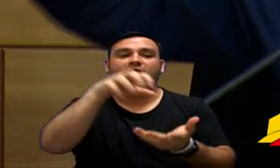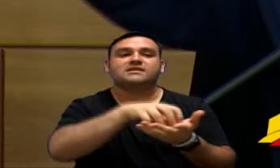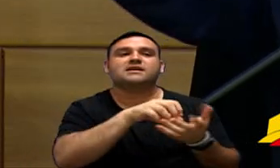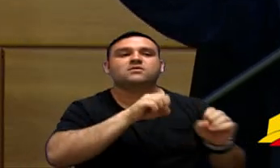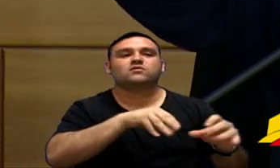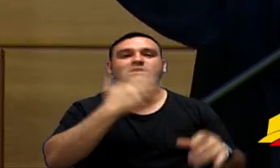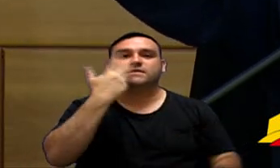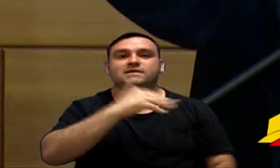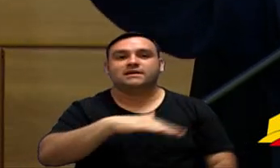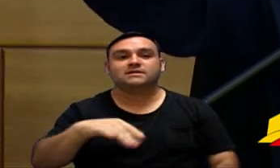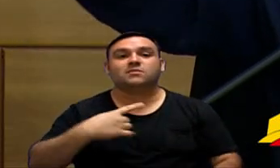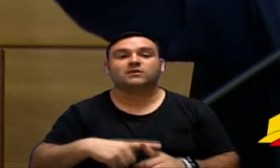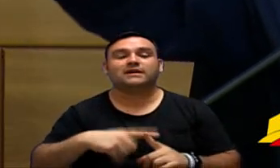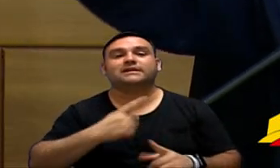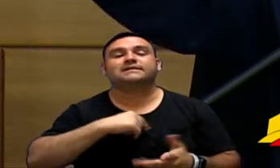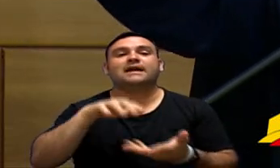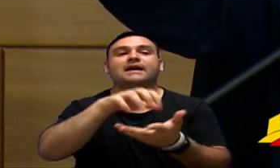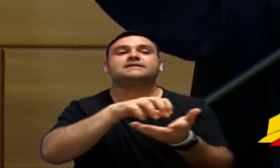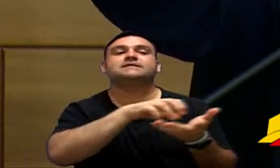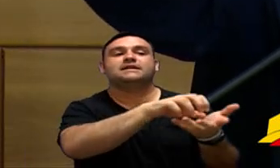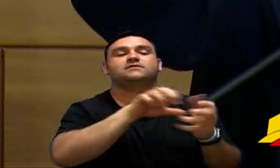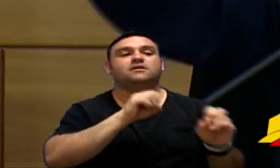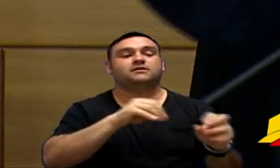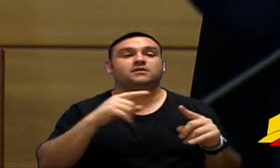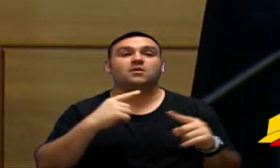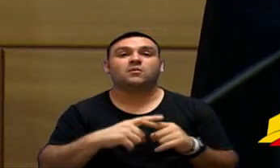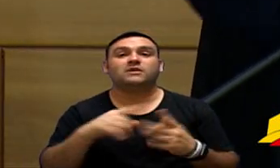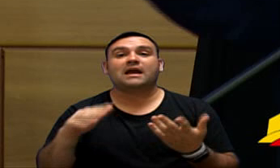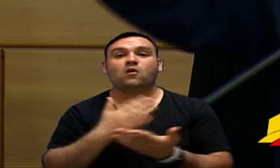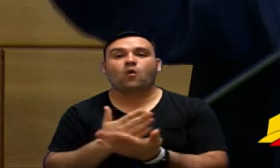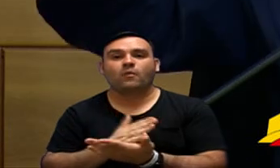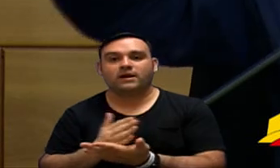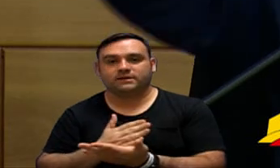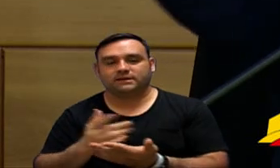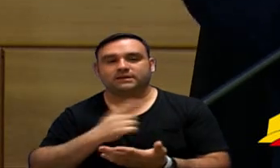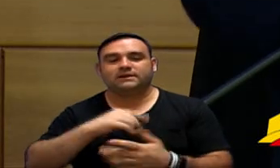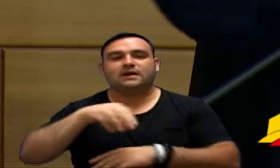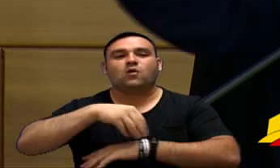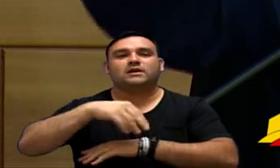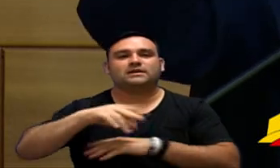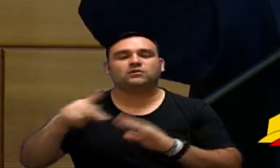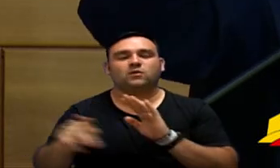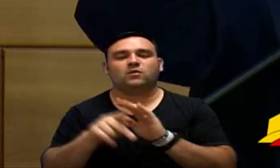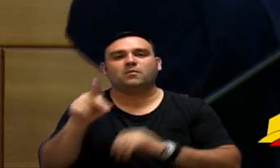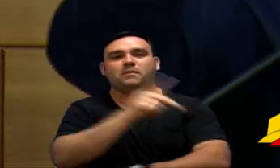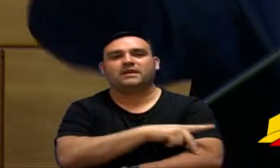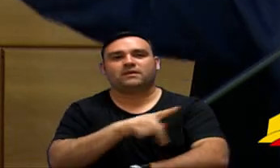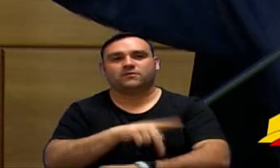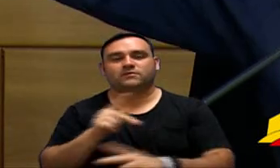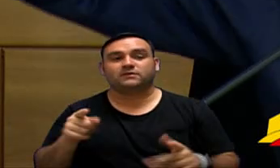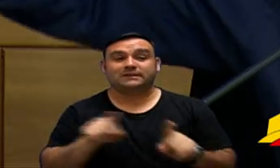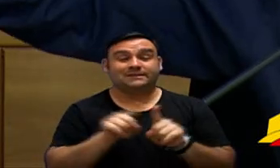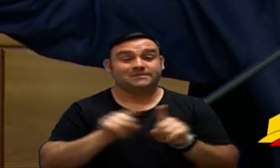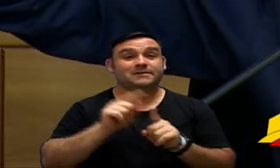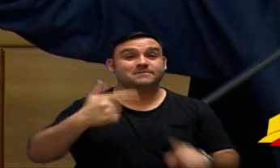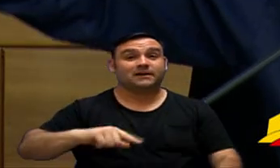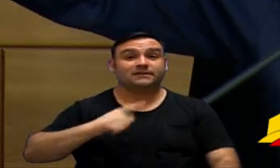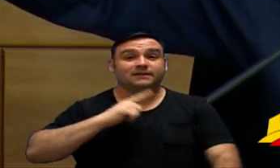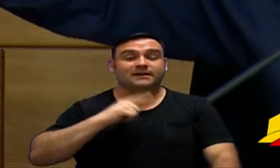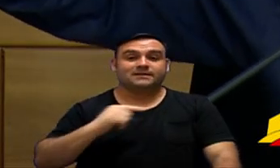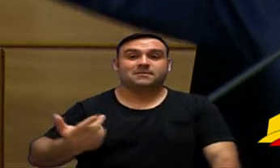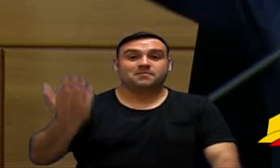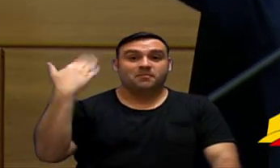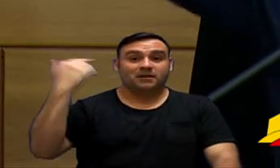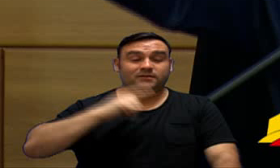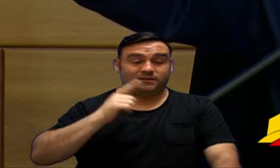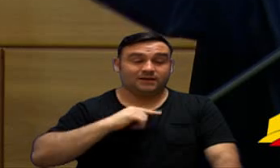infantil, porque nós temos centros de educação infantil que compartilham os orientadores pedagógicos. Isso sem contar aquilo que já estava